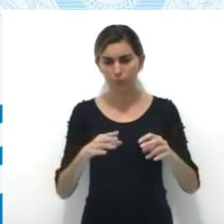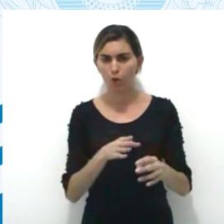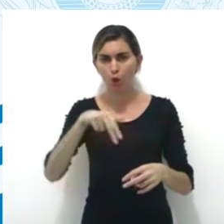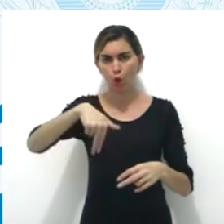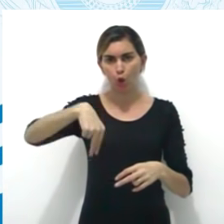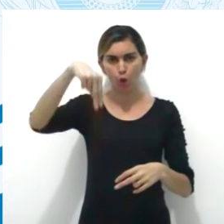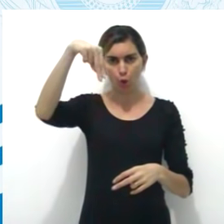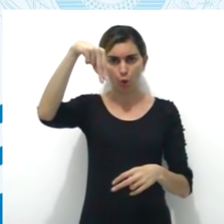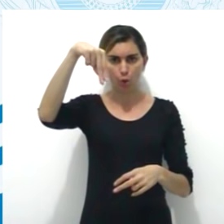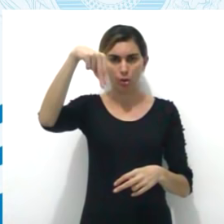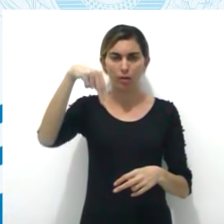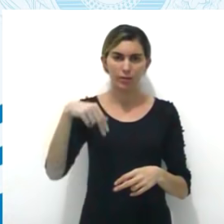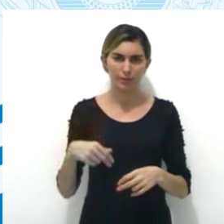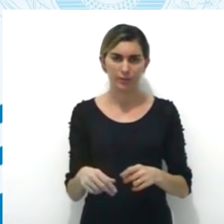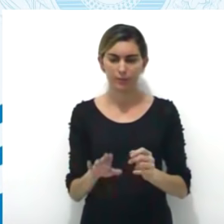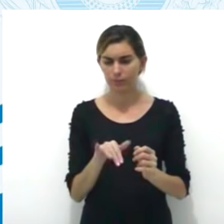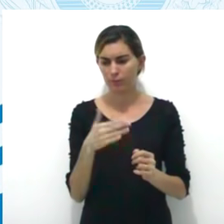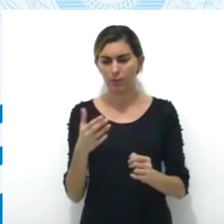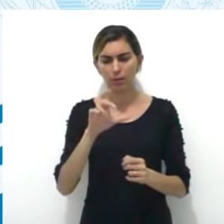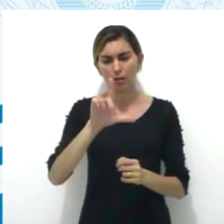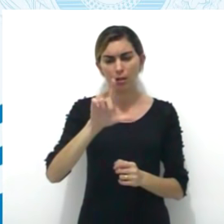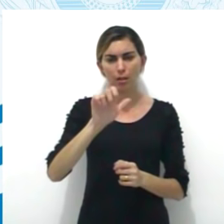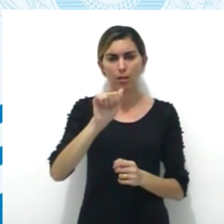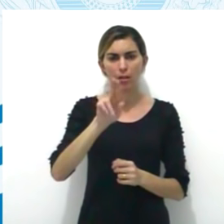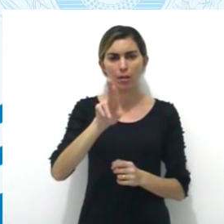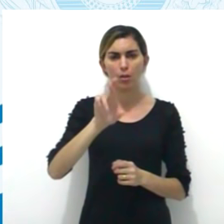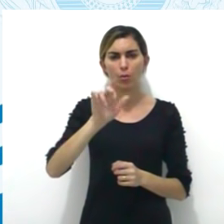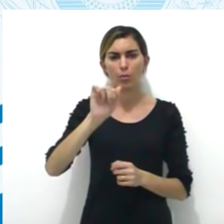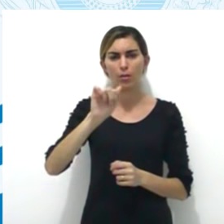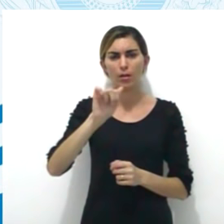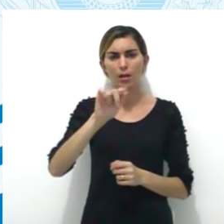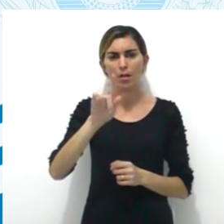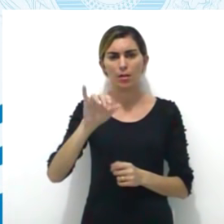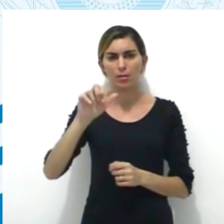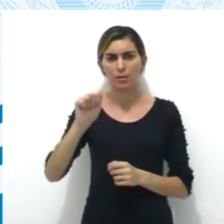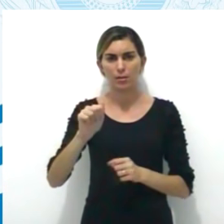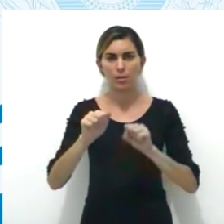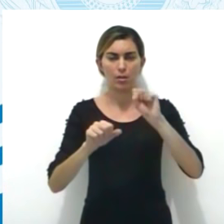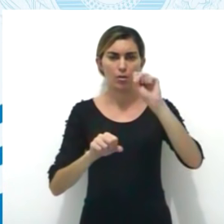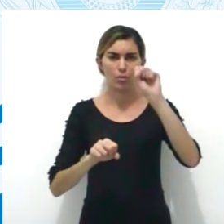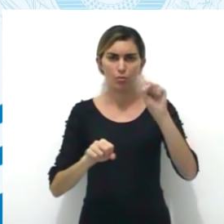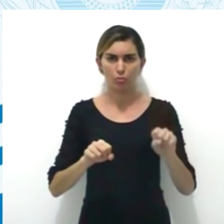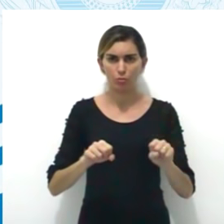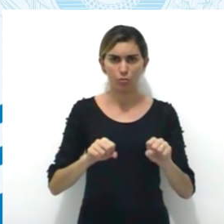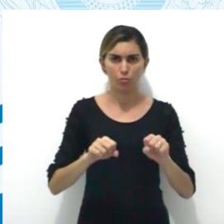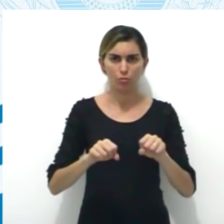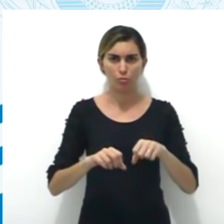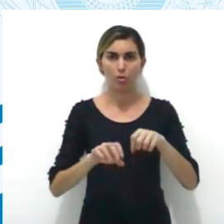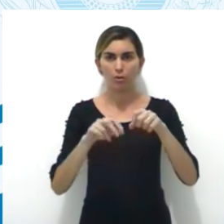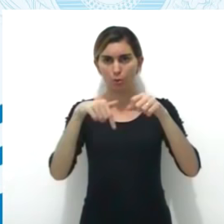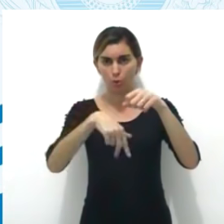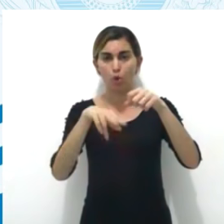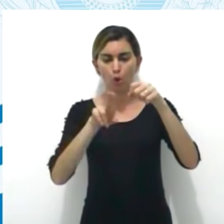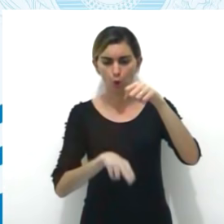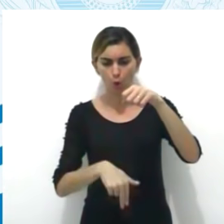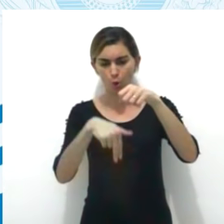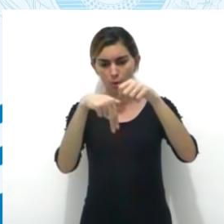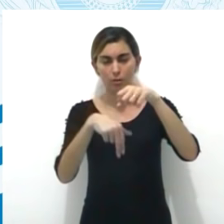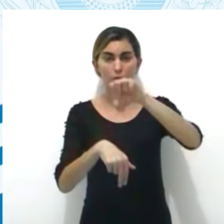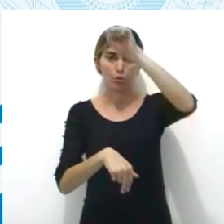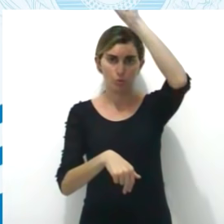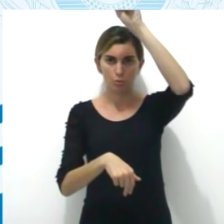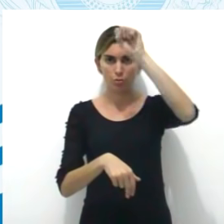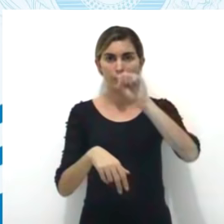Ao norte, vocês vão ter a Laurásia, ao sul, a Gondwana,